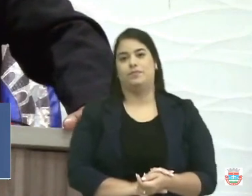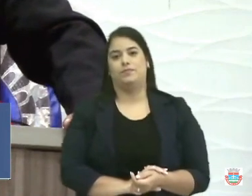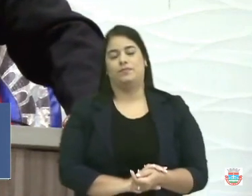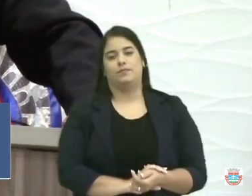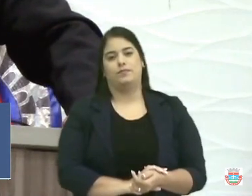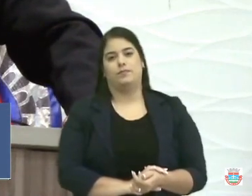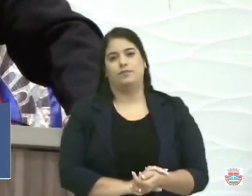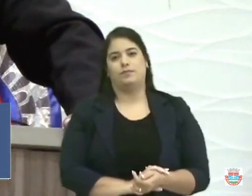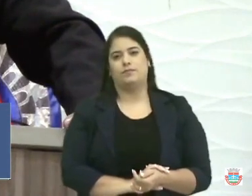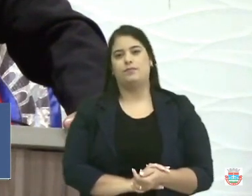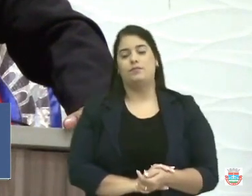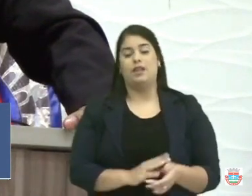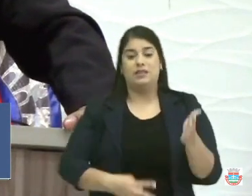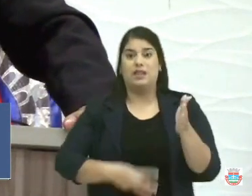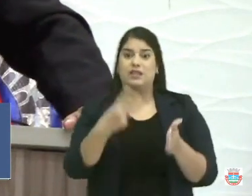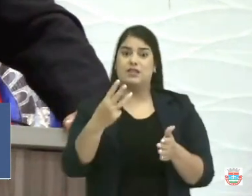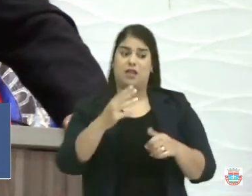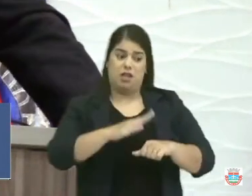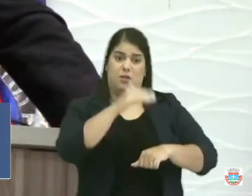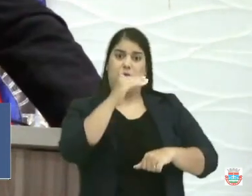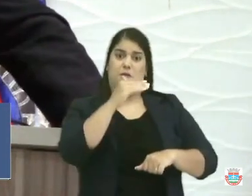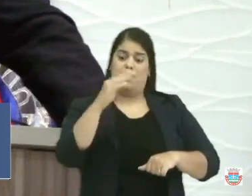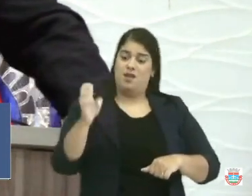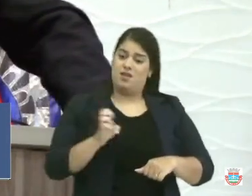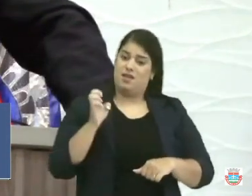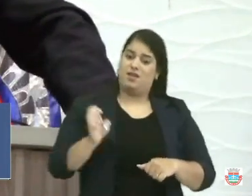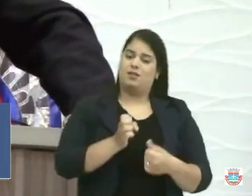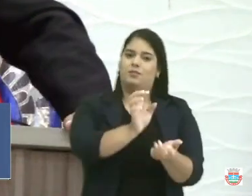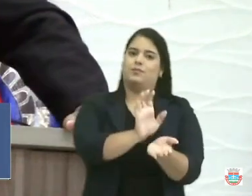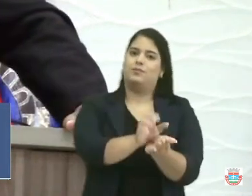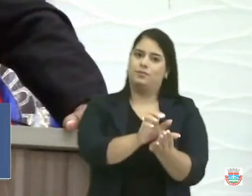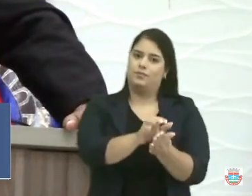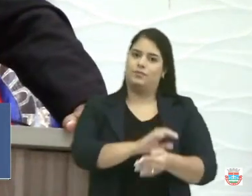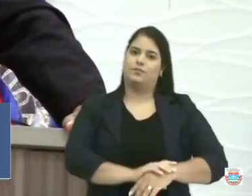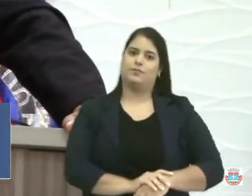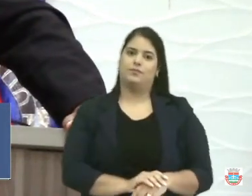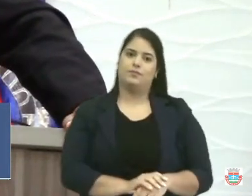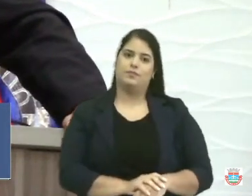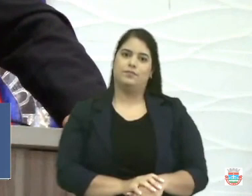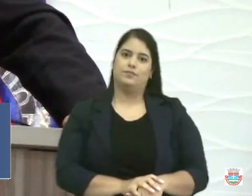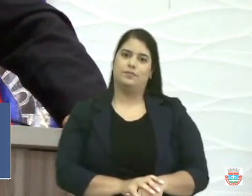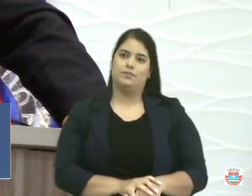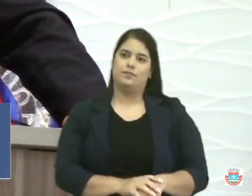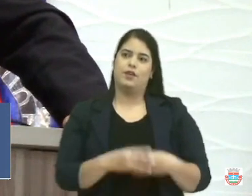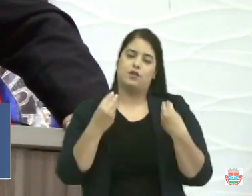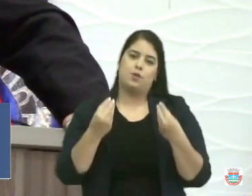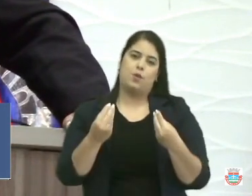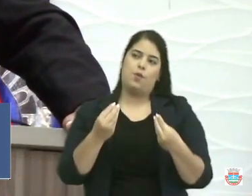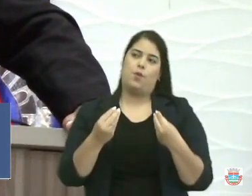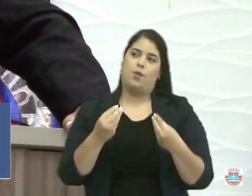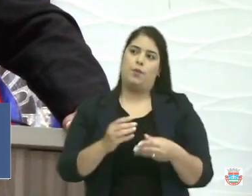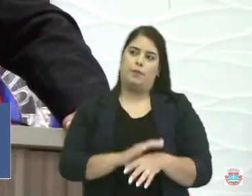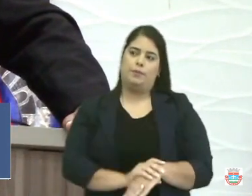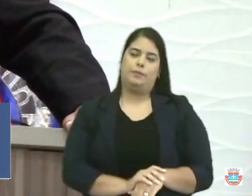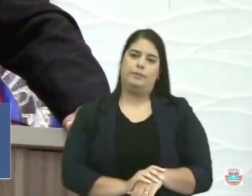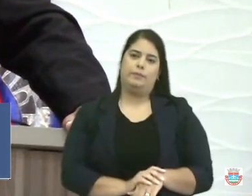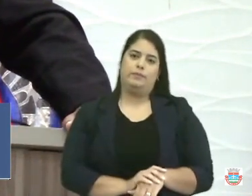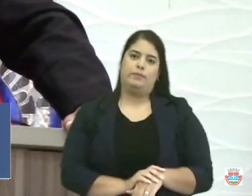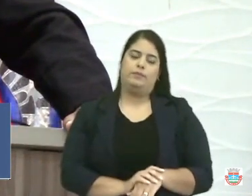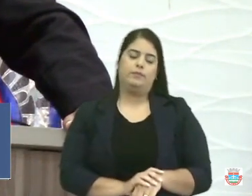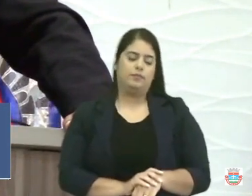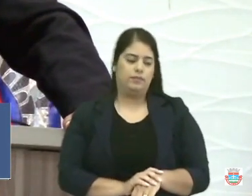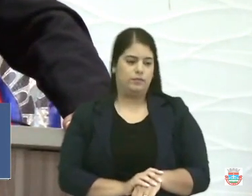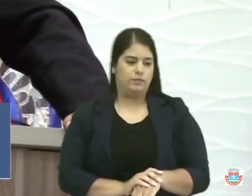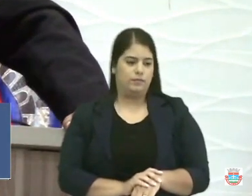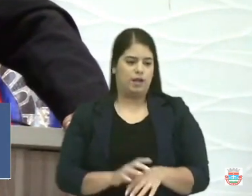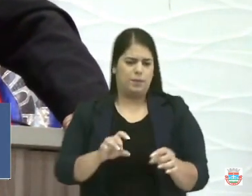rico de Pernambuco. Olha, mas que o senhor andava, mas o senhor anda hoje. As qualidades. Porque quem gostava mesmo do senhor se abandonou, porque